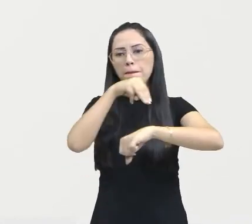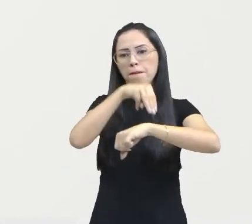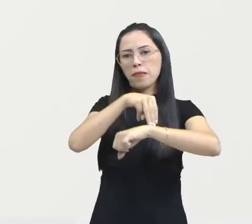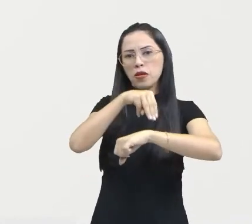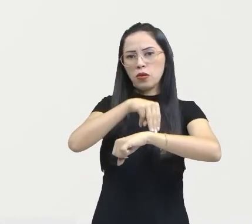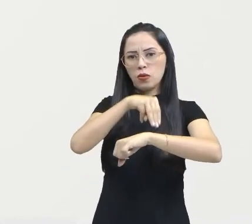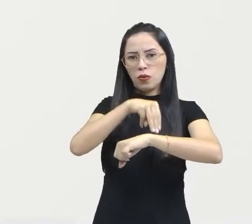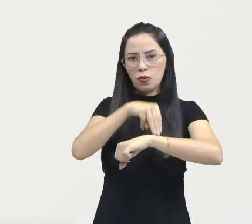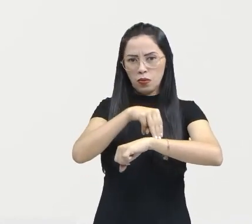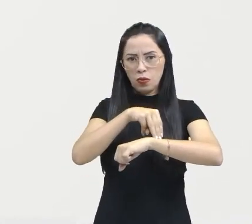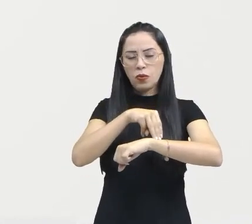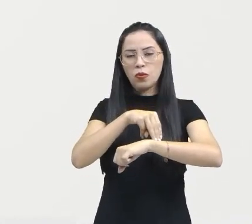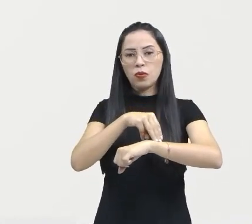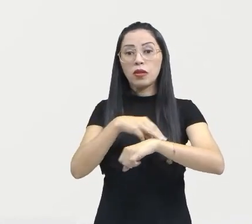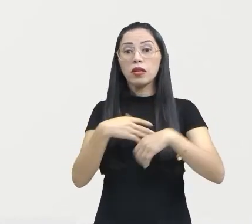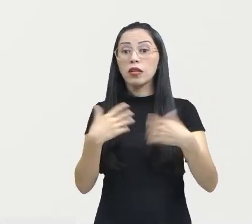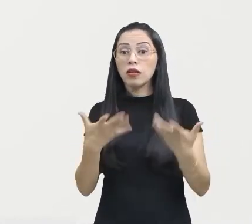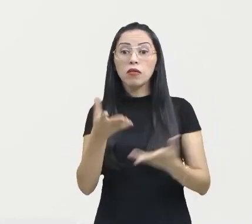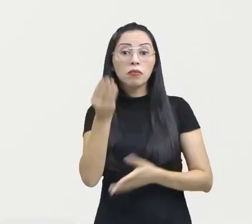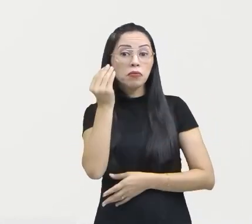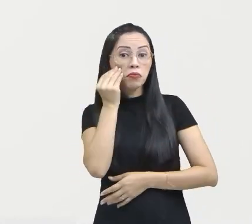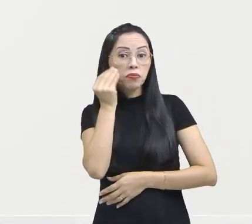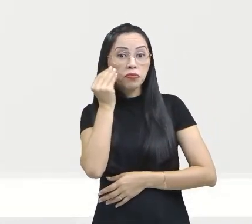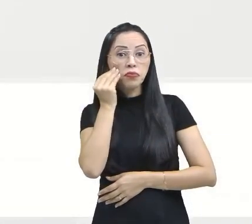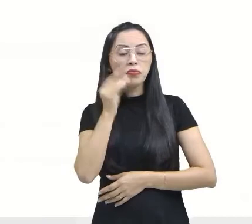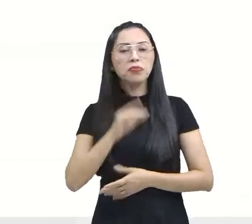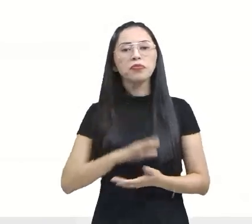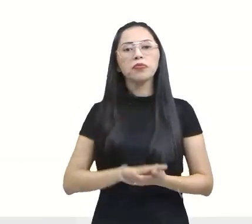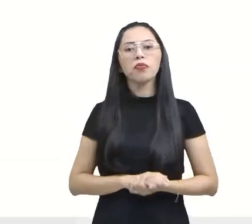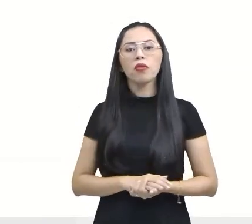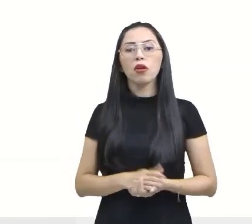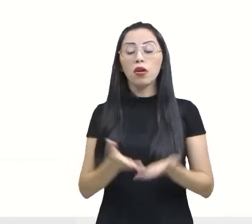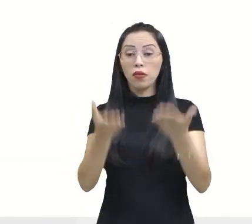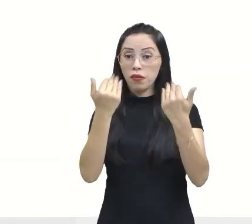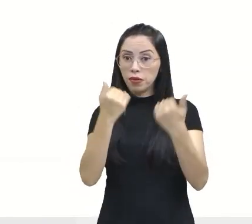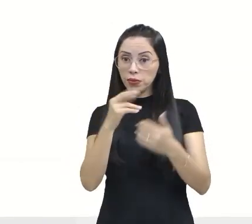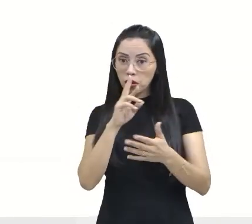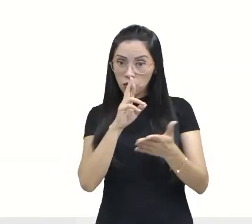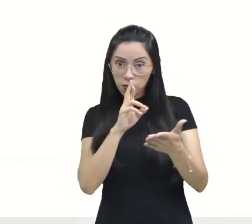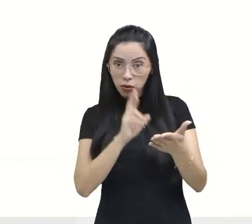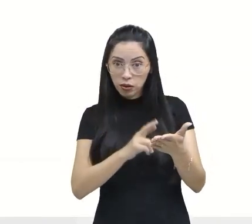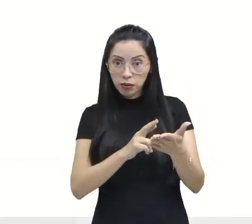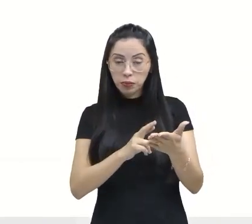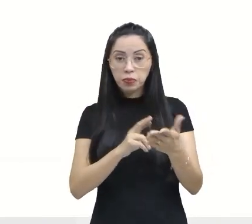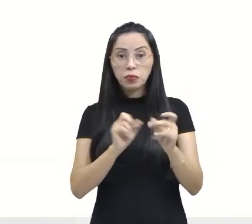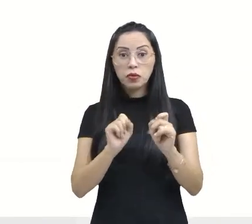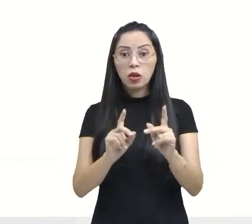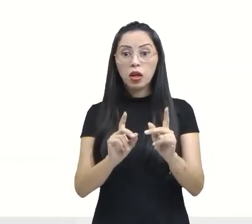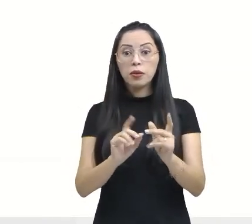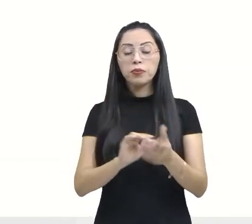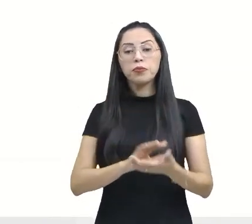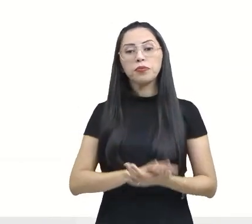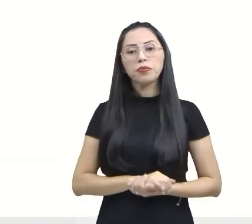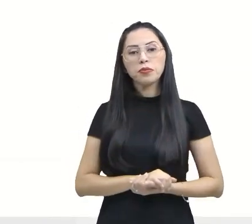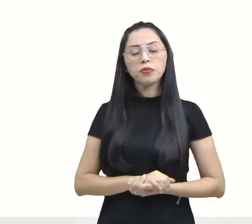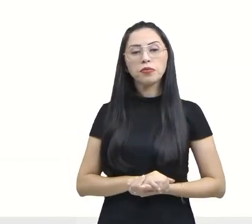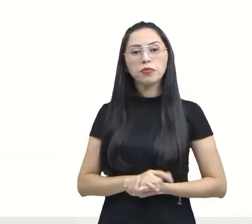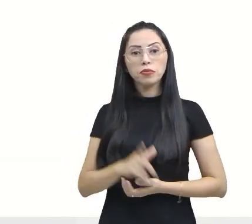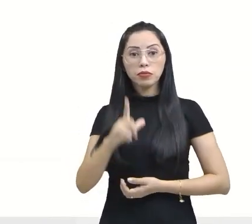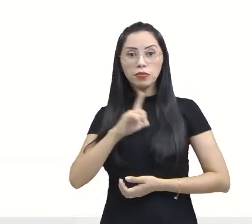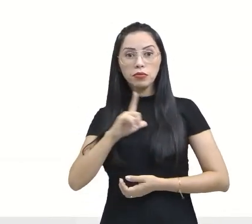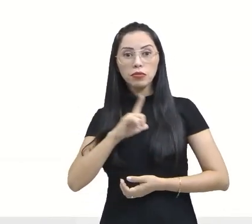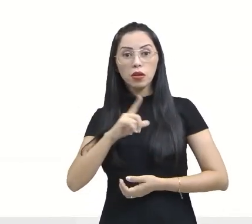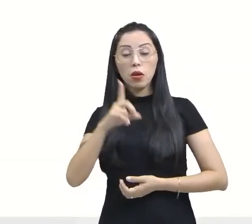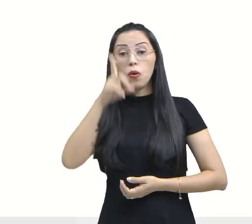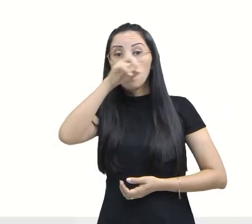tá certo? Então vamos lá, vamos observar o seguinte. Nós temos